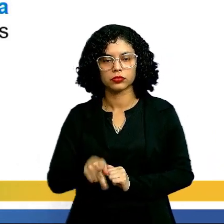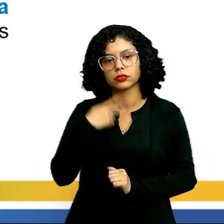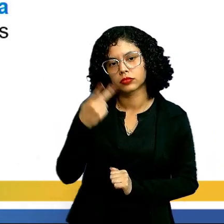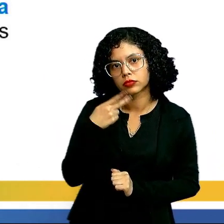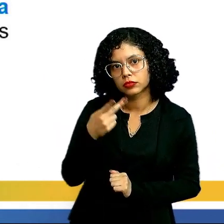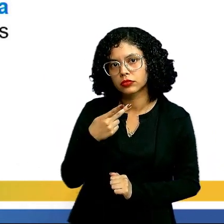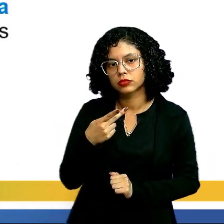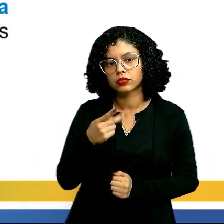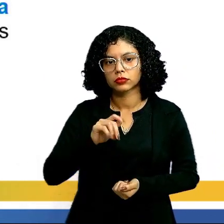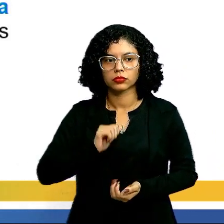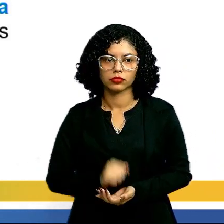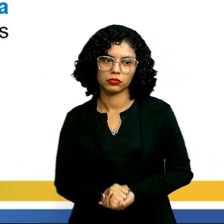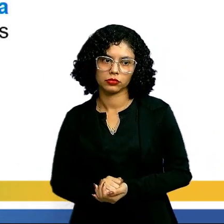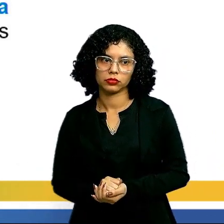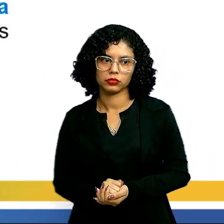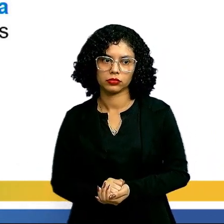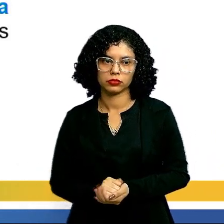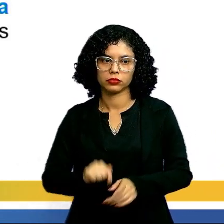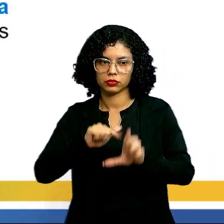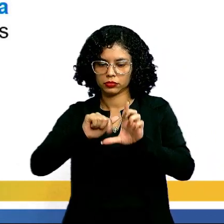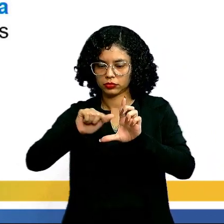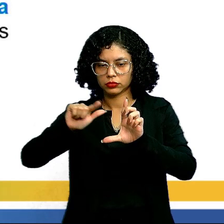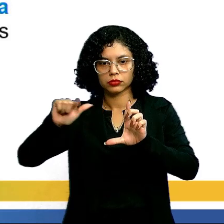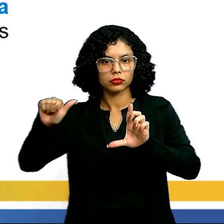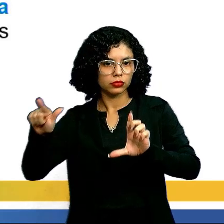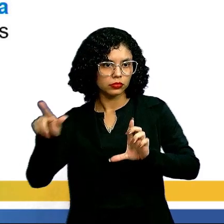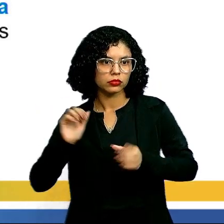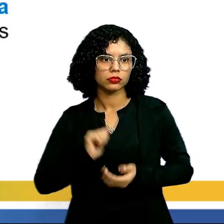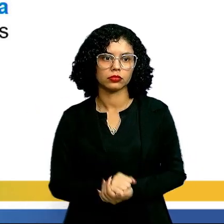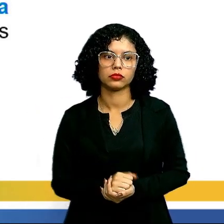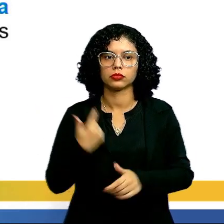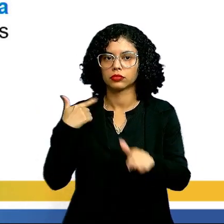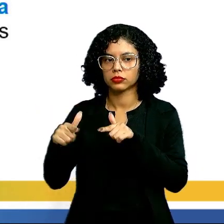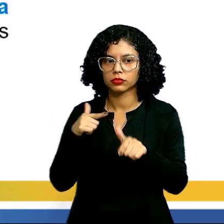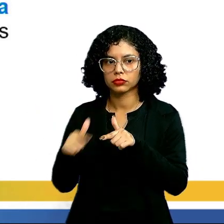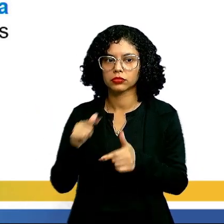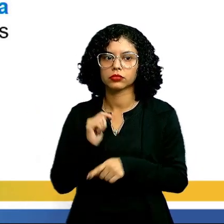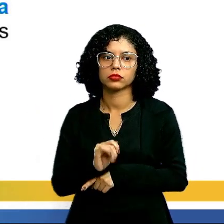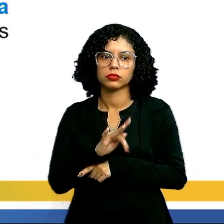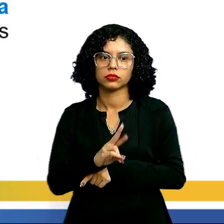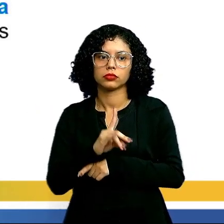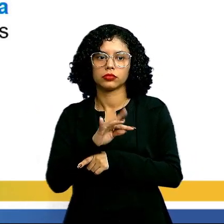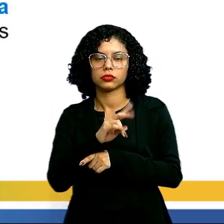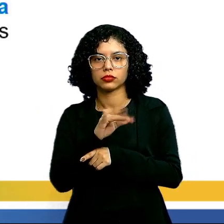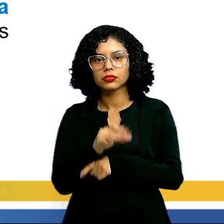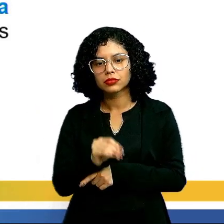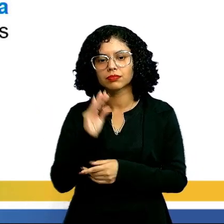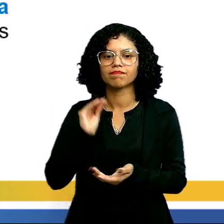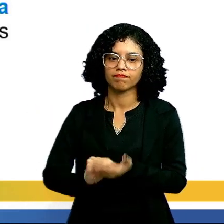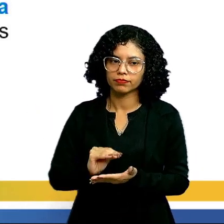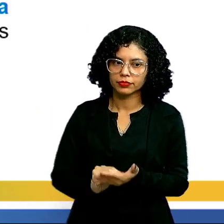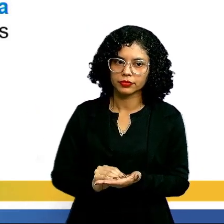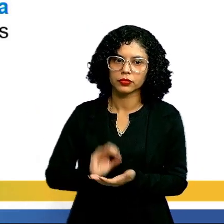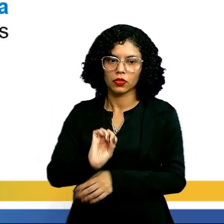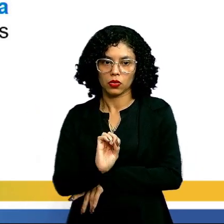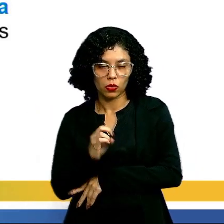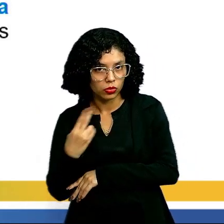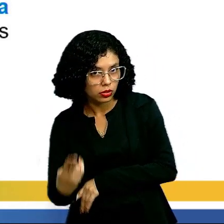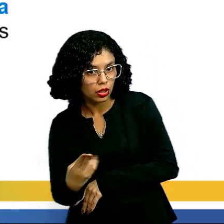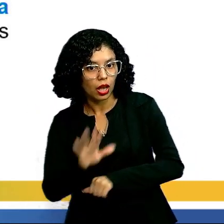tema estudado, podemos dizer que a estatística trabalha com